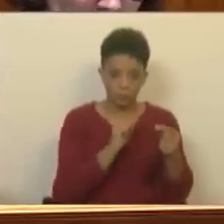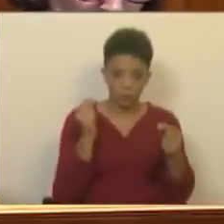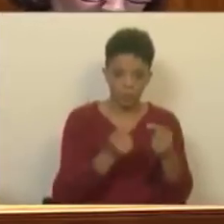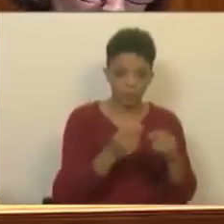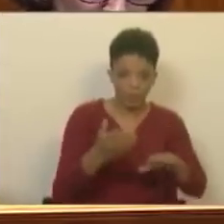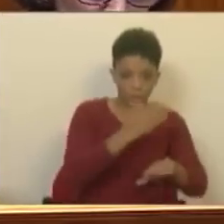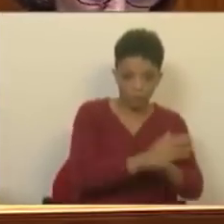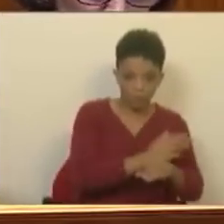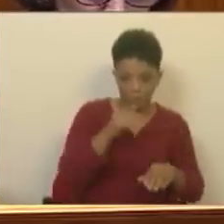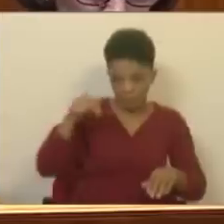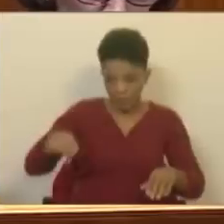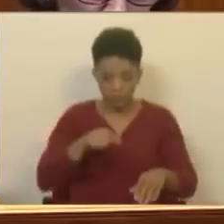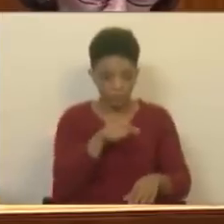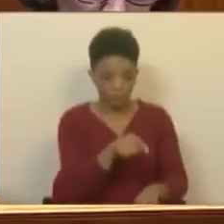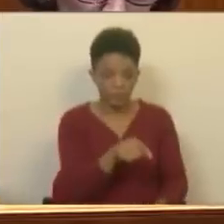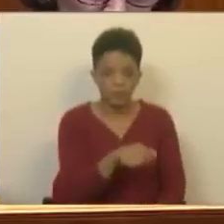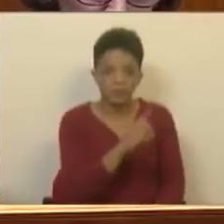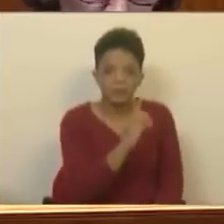houve